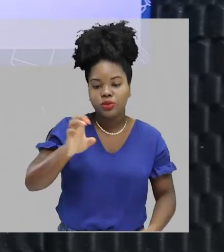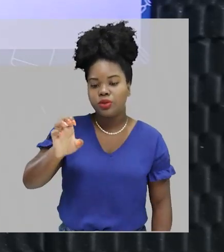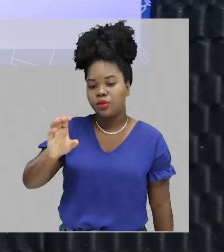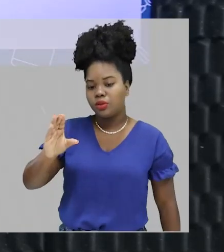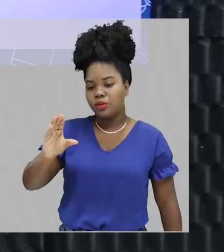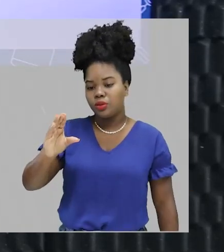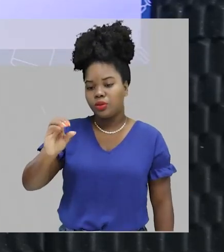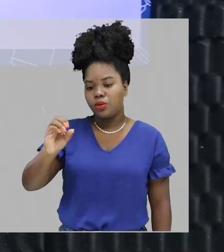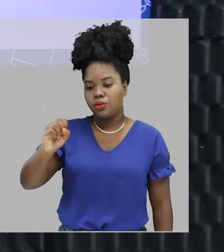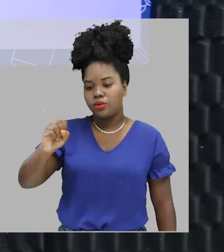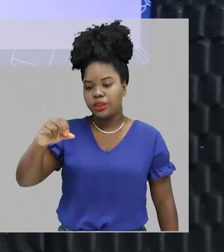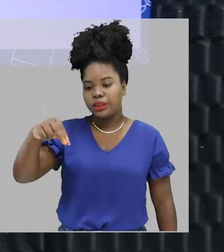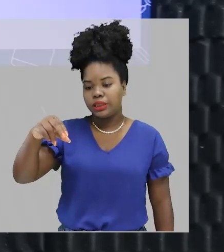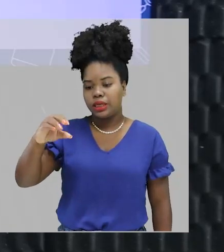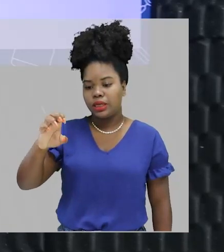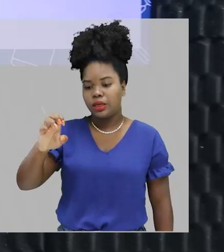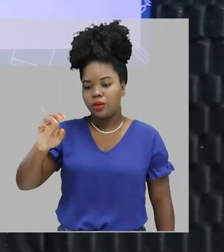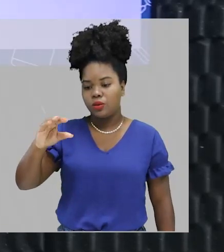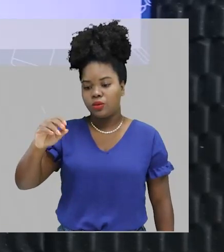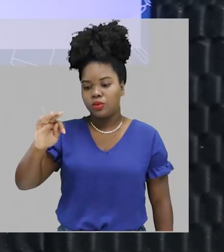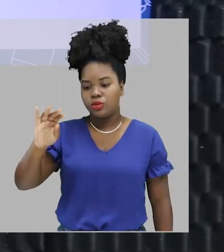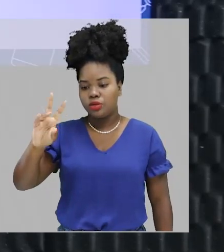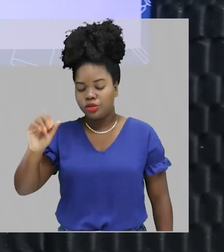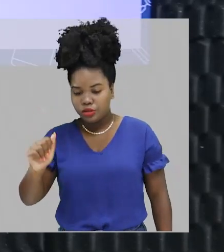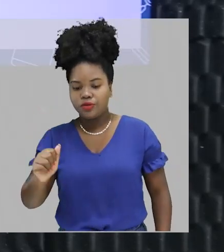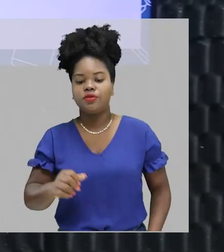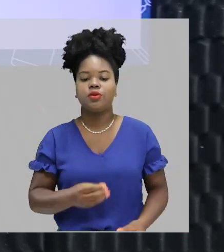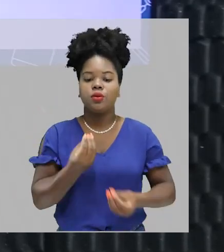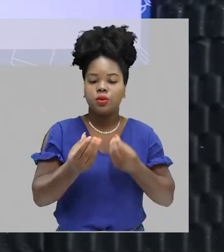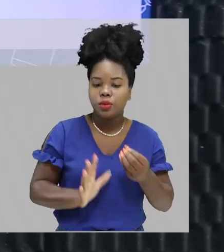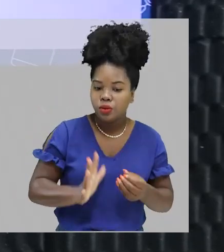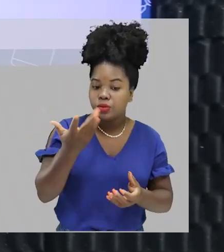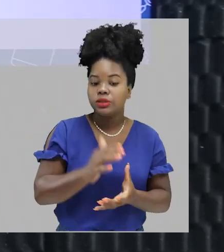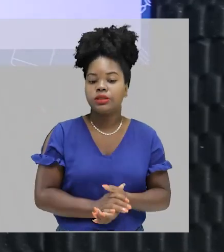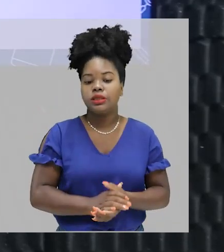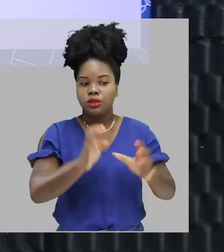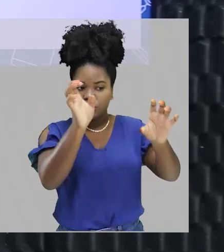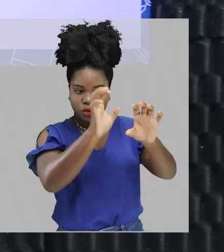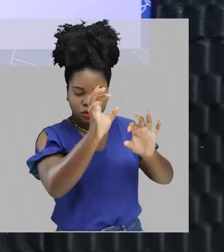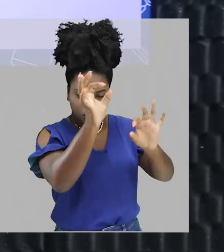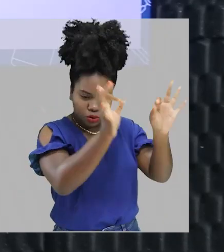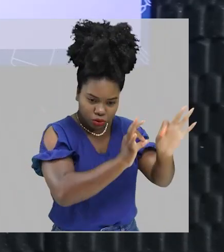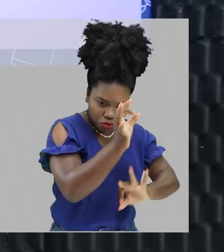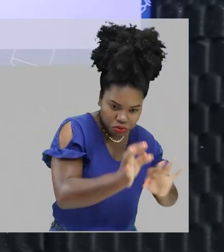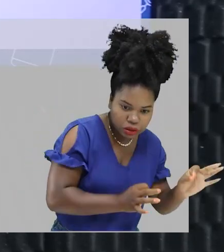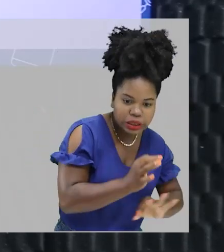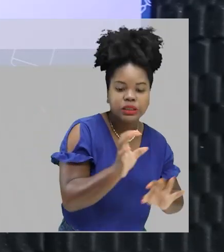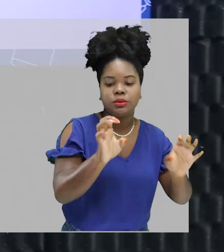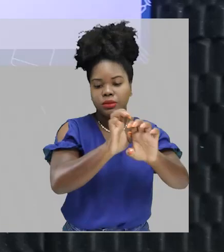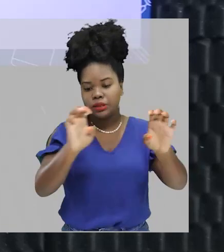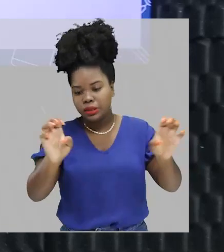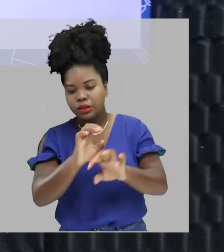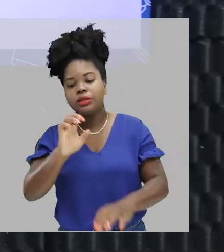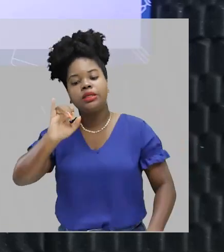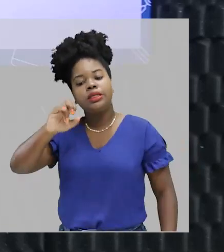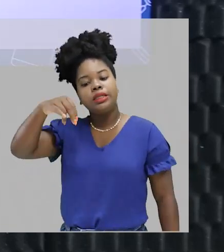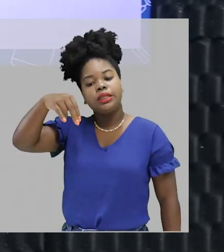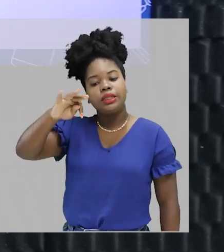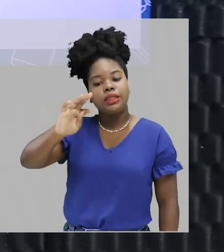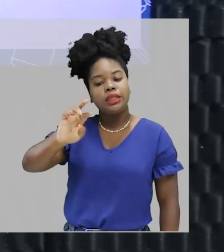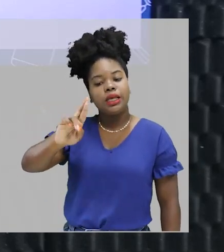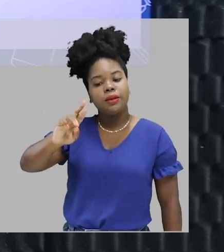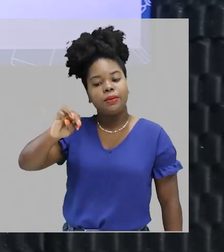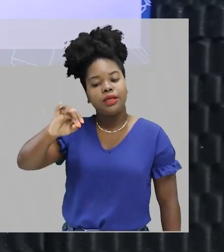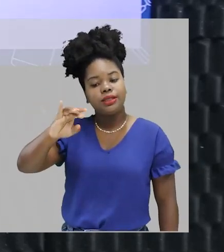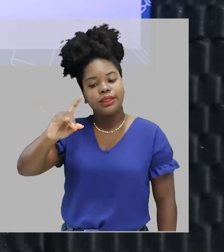somamos algebricamente as equações intermediárias, chegando, né, a uma equação final. E a partir dessa